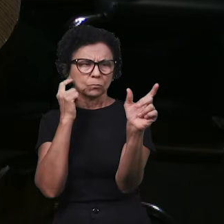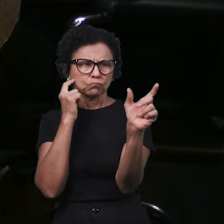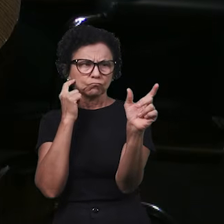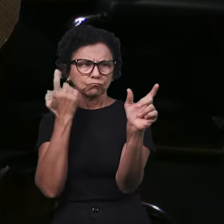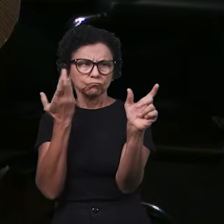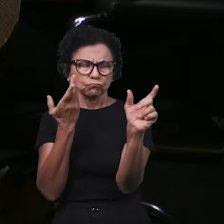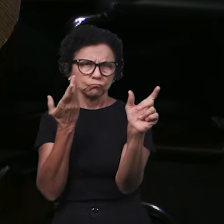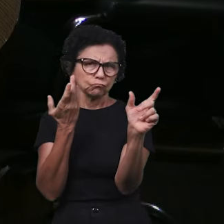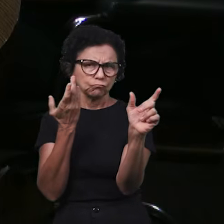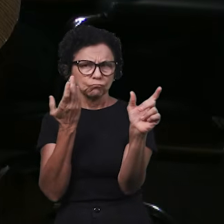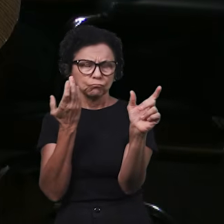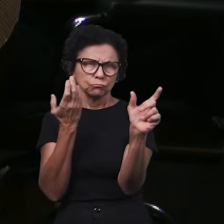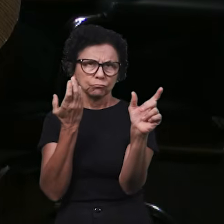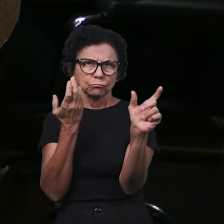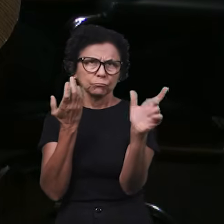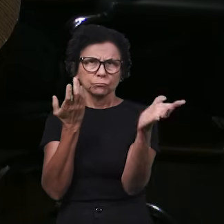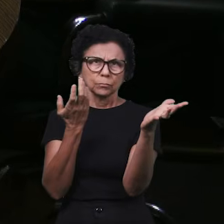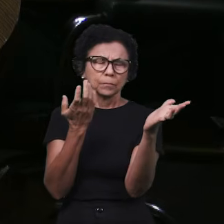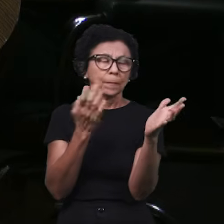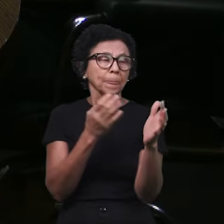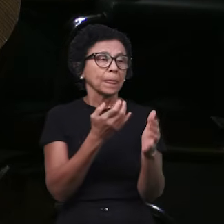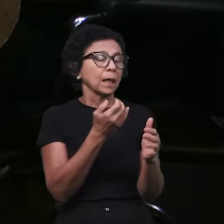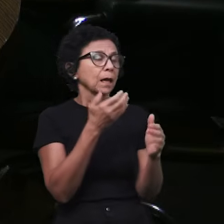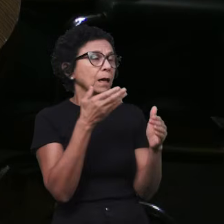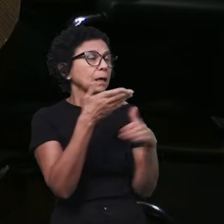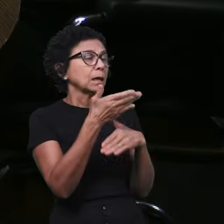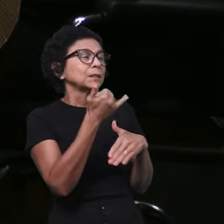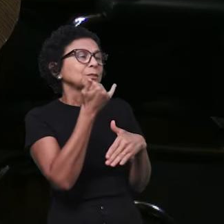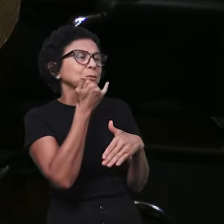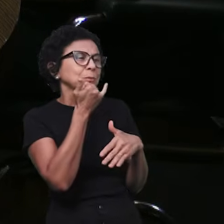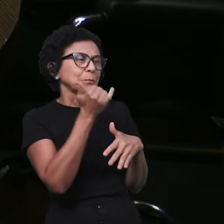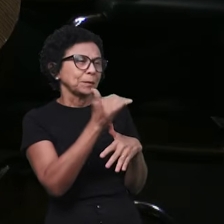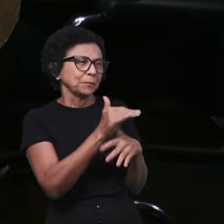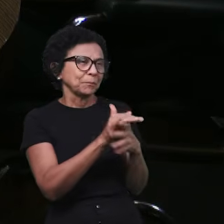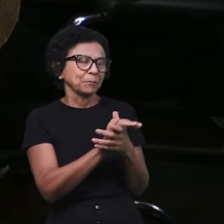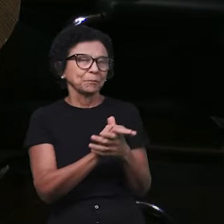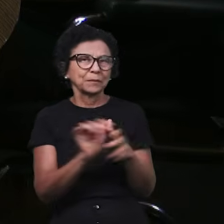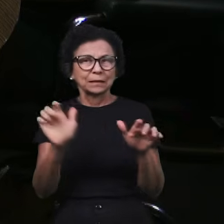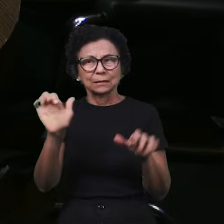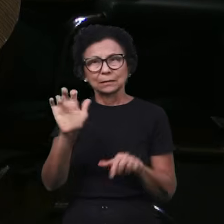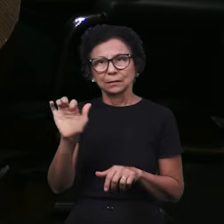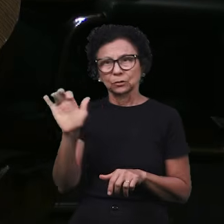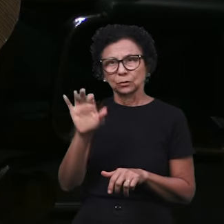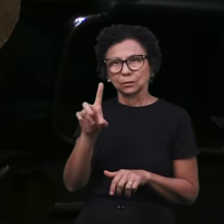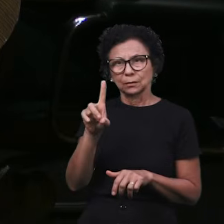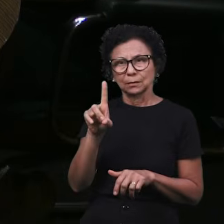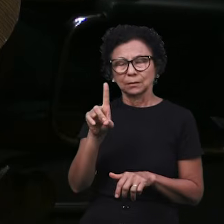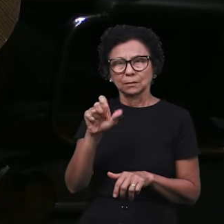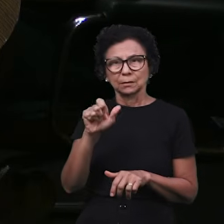que a datilologia, desculpa, Alan, Uhum. é um